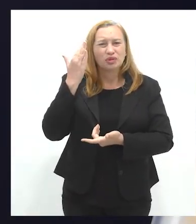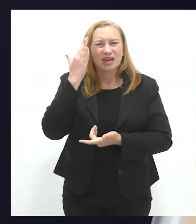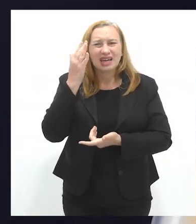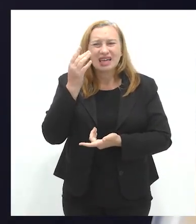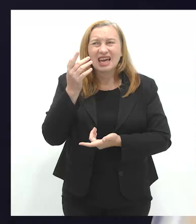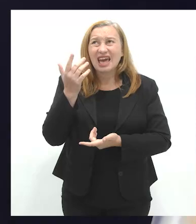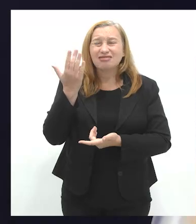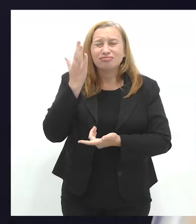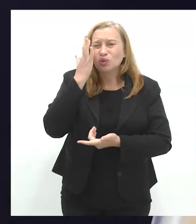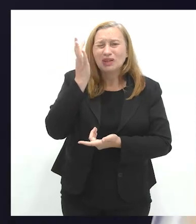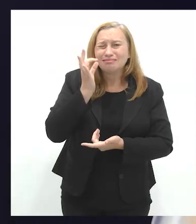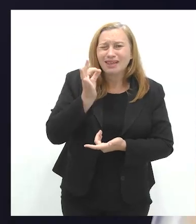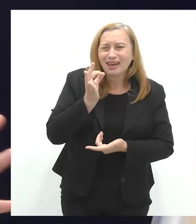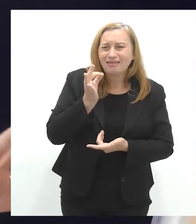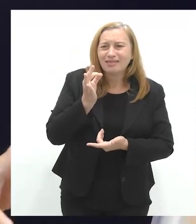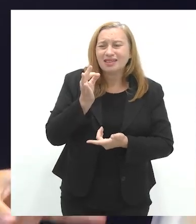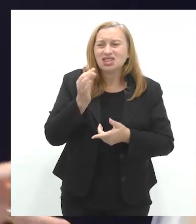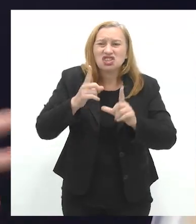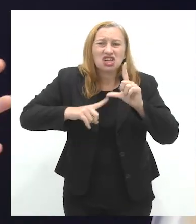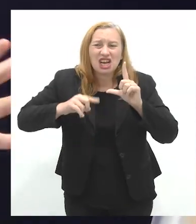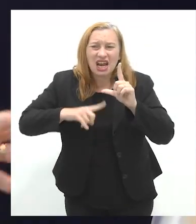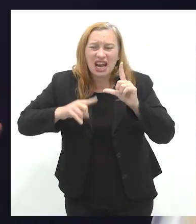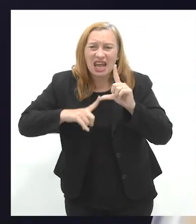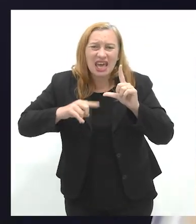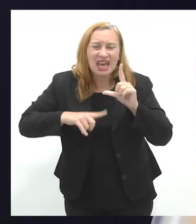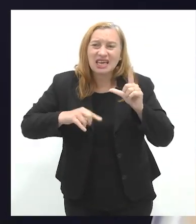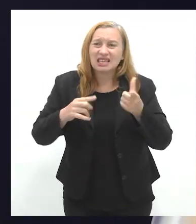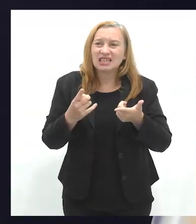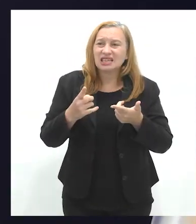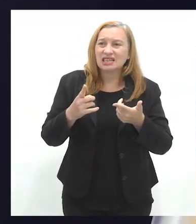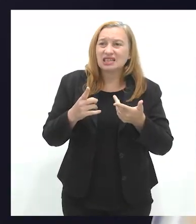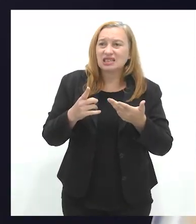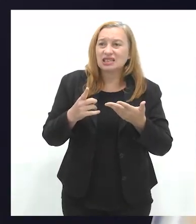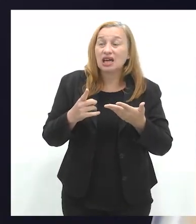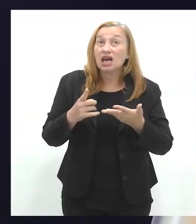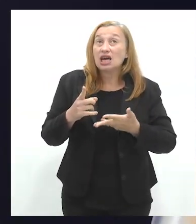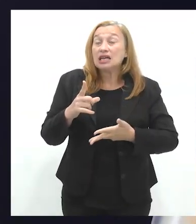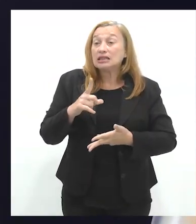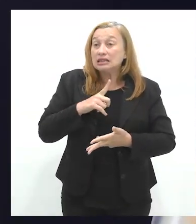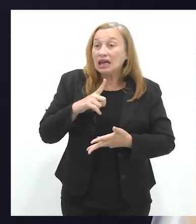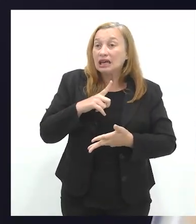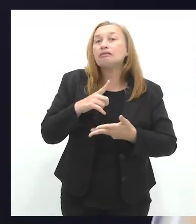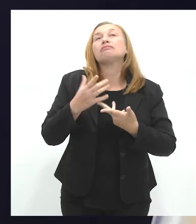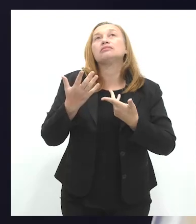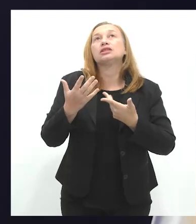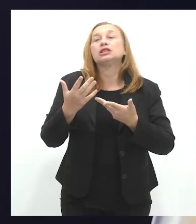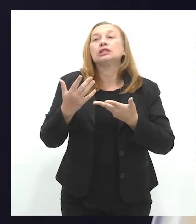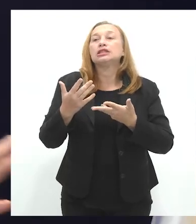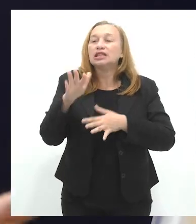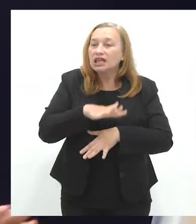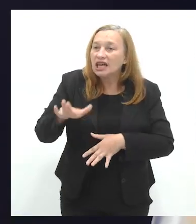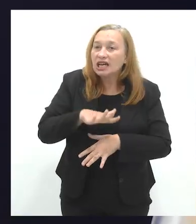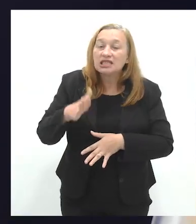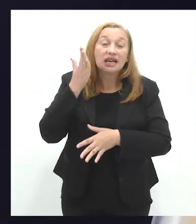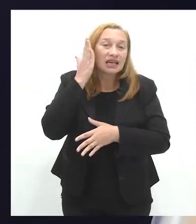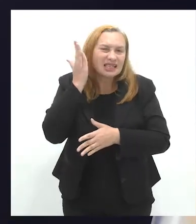muito de letras, ela já escreve todas as letras com 3, 4 aninhos ali, a mãe fica toda orgulhosa. Uhum. Nossa, meu filho sabe todo o